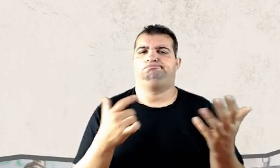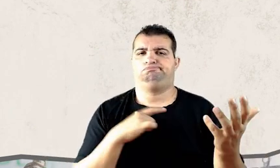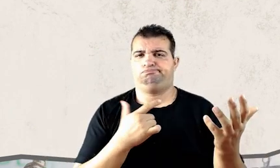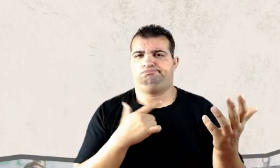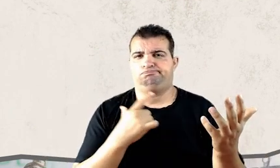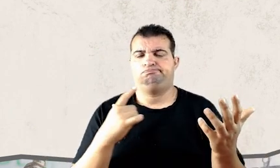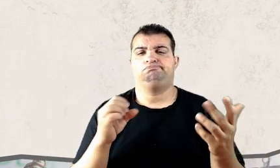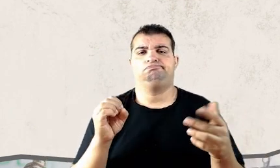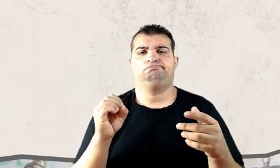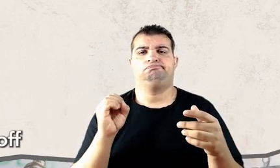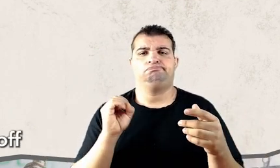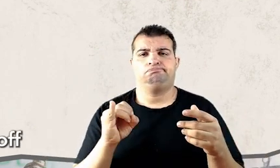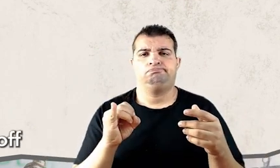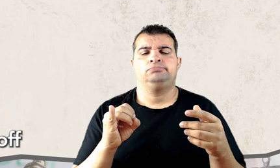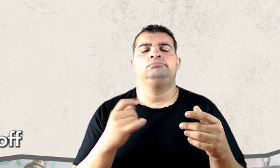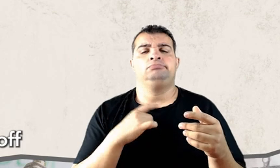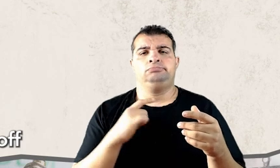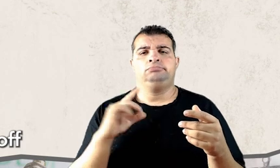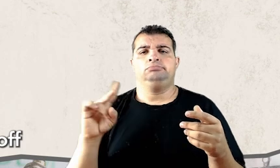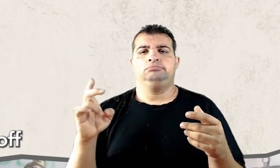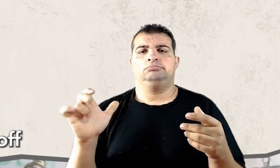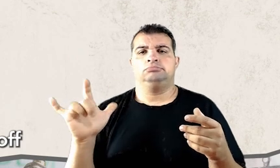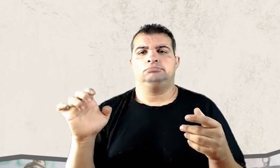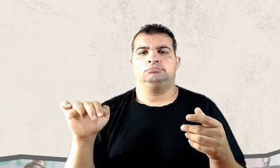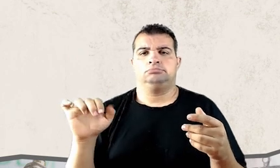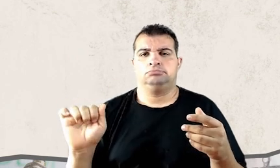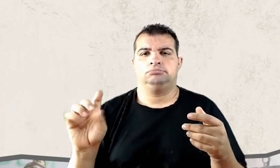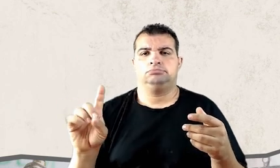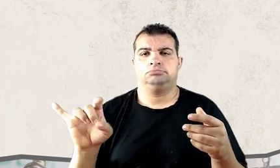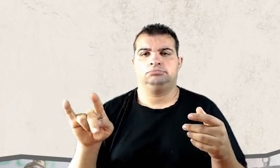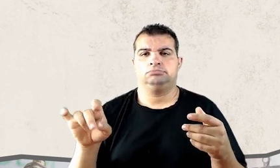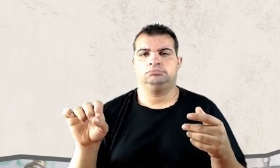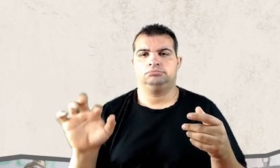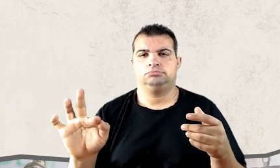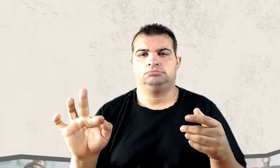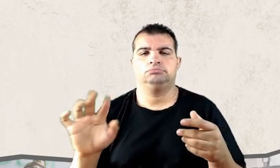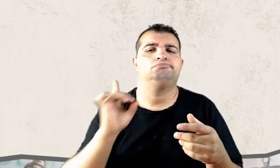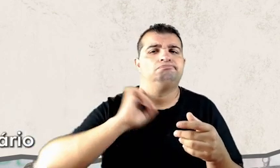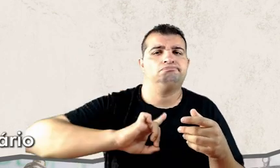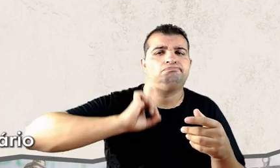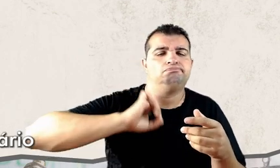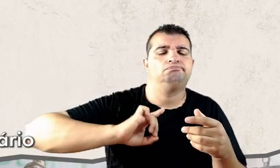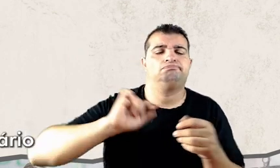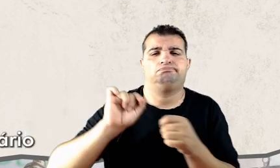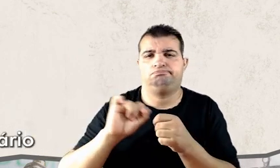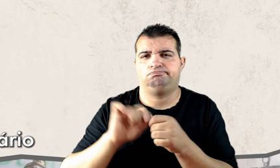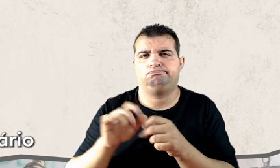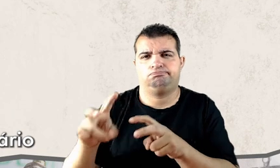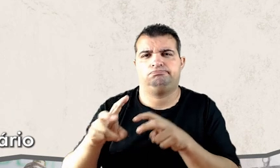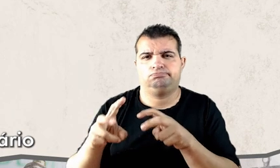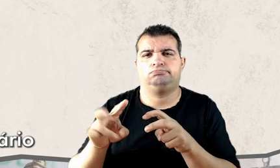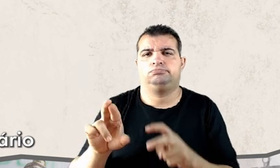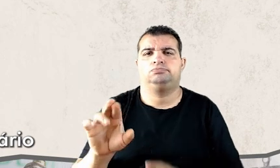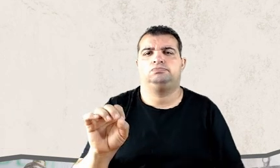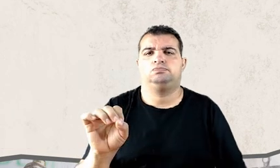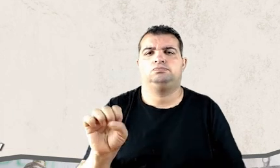ter aí, se de um lado nós temos uma Helena Antipoff, lá em Minas Gerais, que constrói a Fazenda